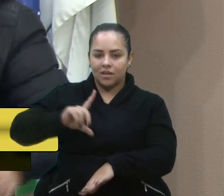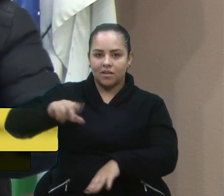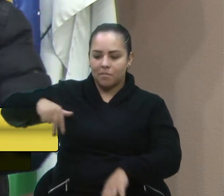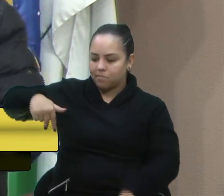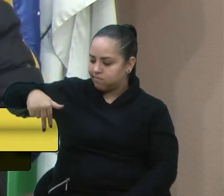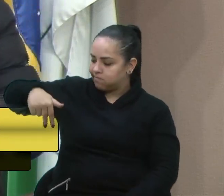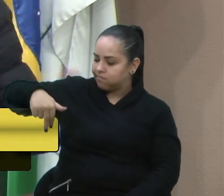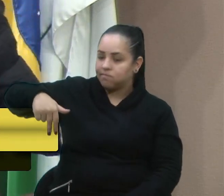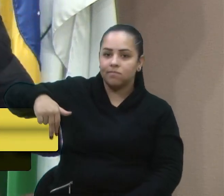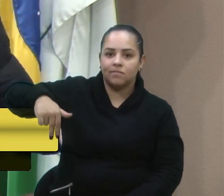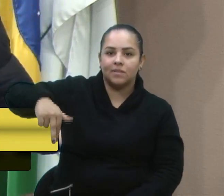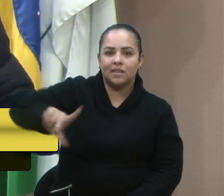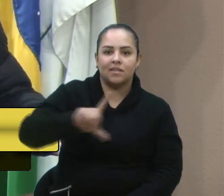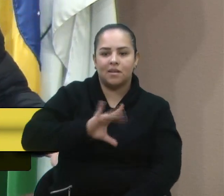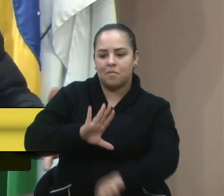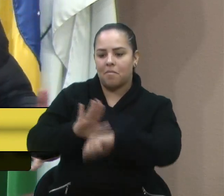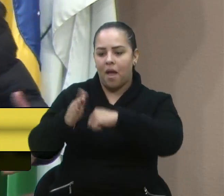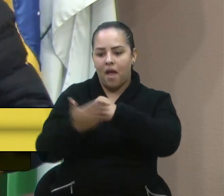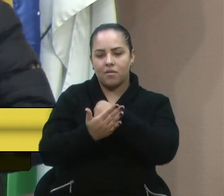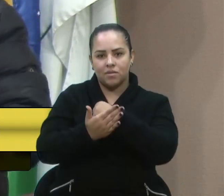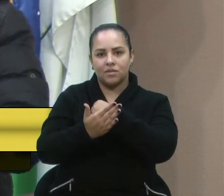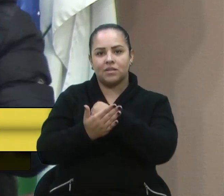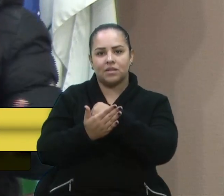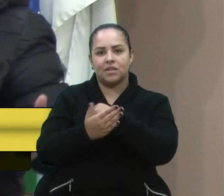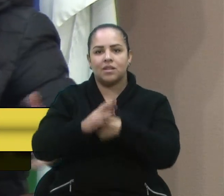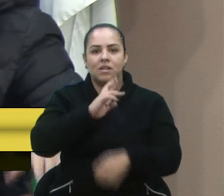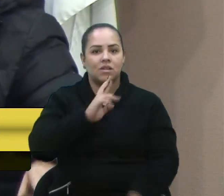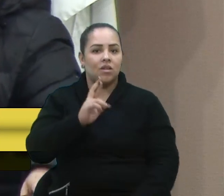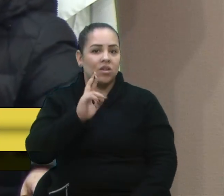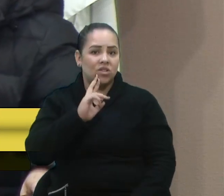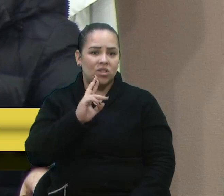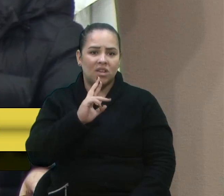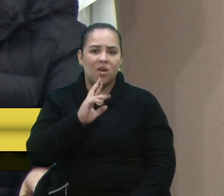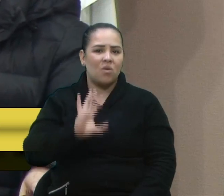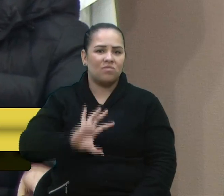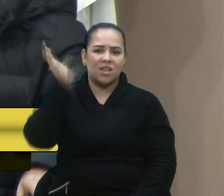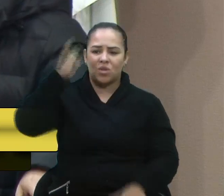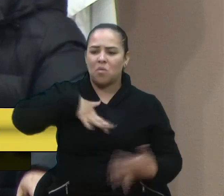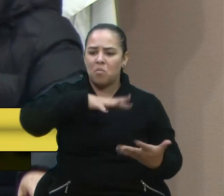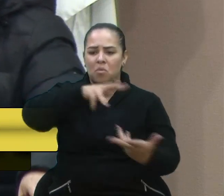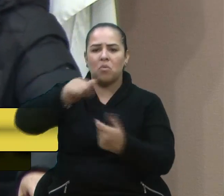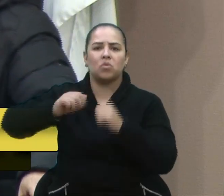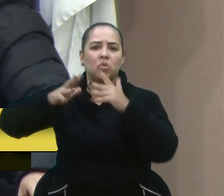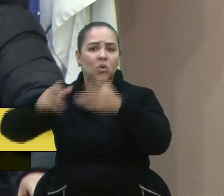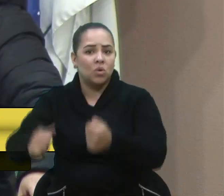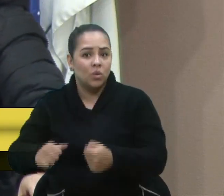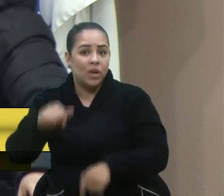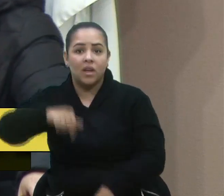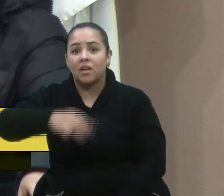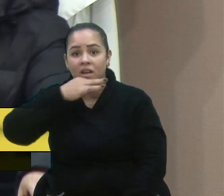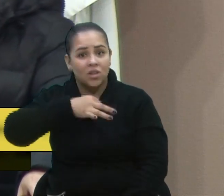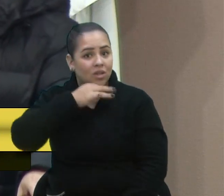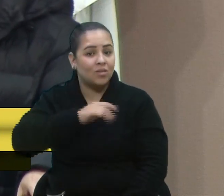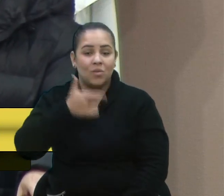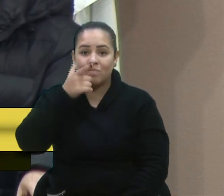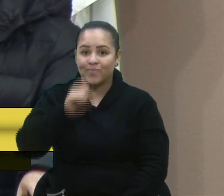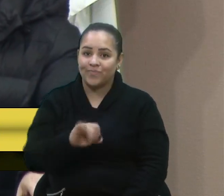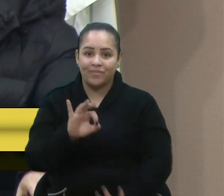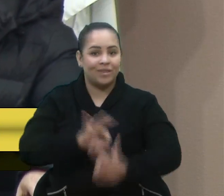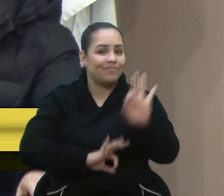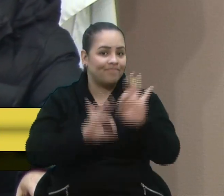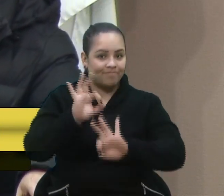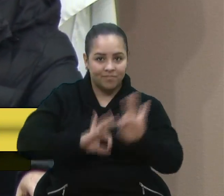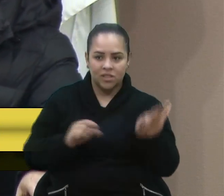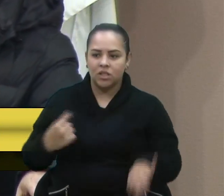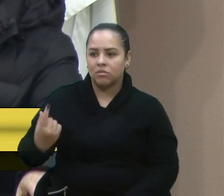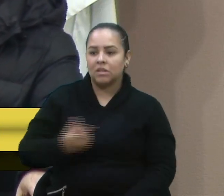restaurantes, o que acontece no mundo inteiro, e Caxias do Sul não consegue se adaptar. A gente tem um projeto tramitando aqui na casa com relação a isso também. E aí nós